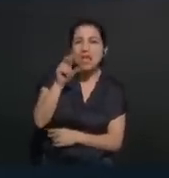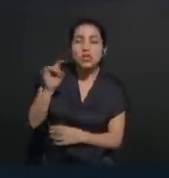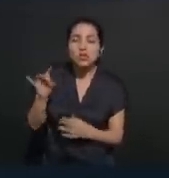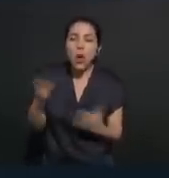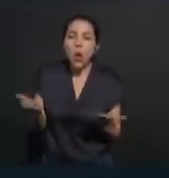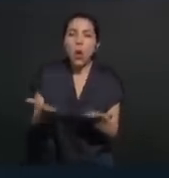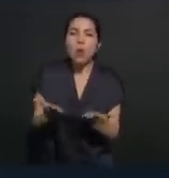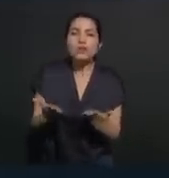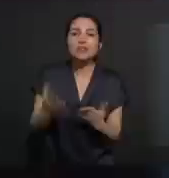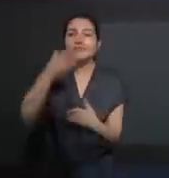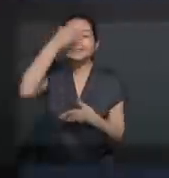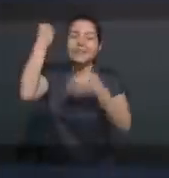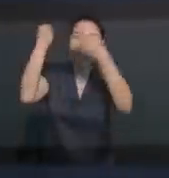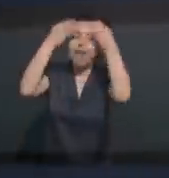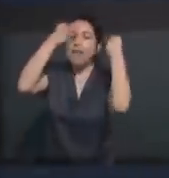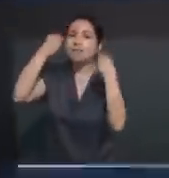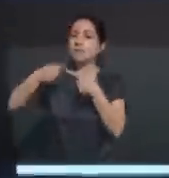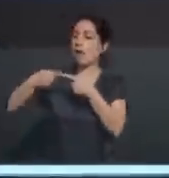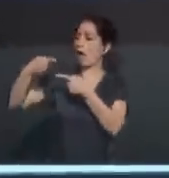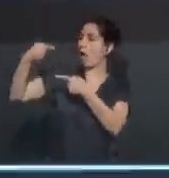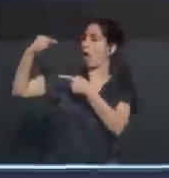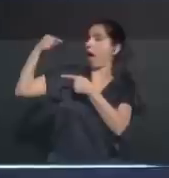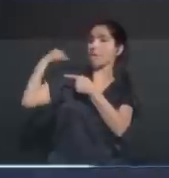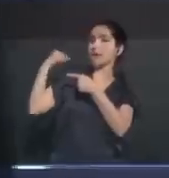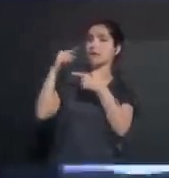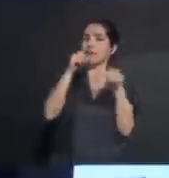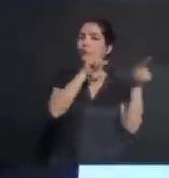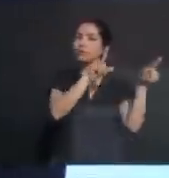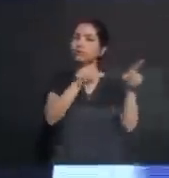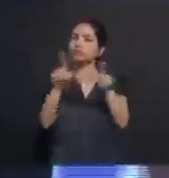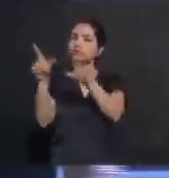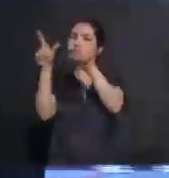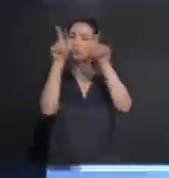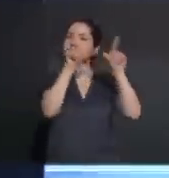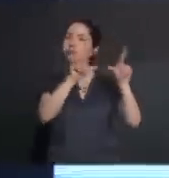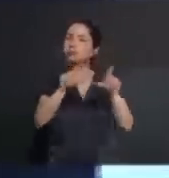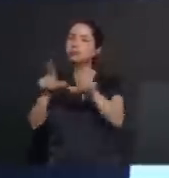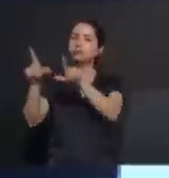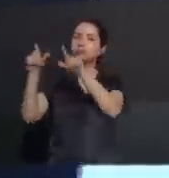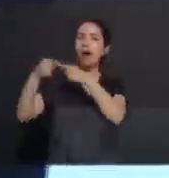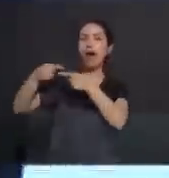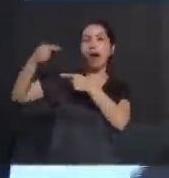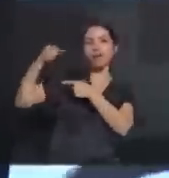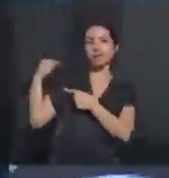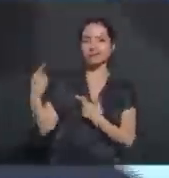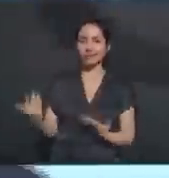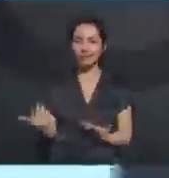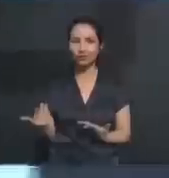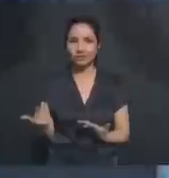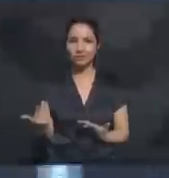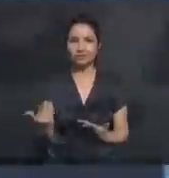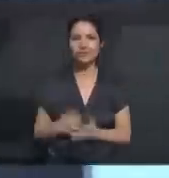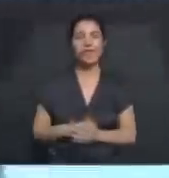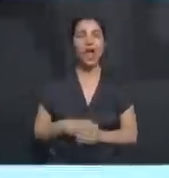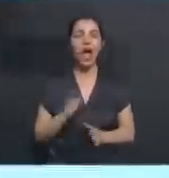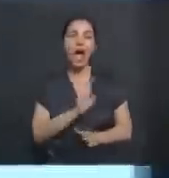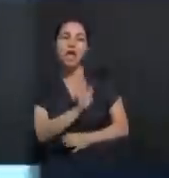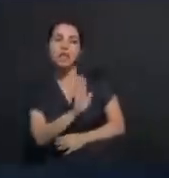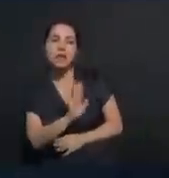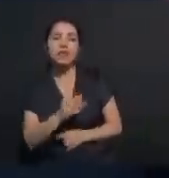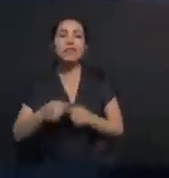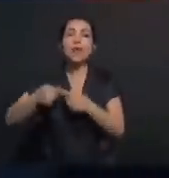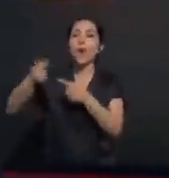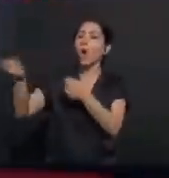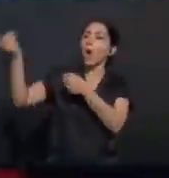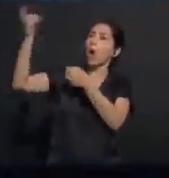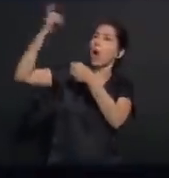toda. Flo, por favor, assista a primeira temporada. Volta aí. Ah, não, saiu episódio novo. Não, não, não, não, não. Volta